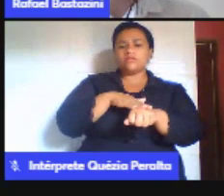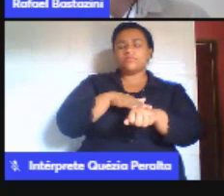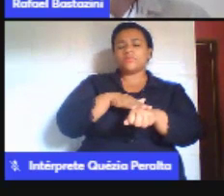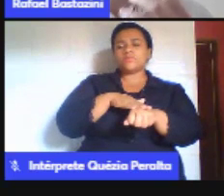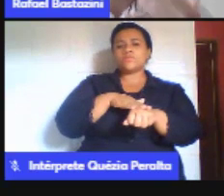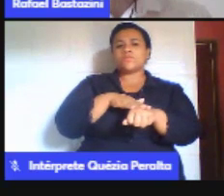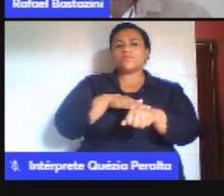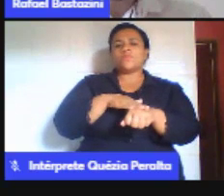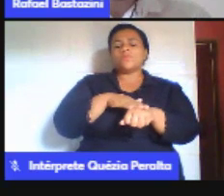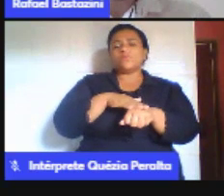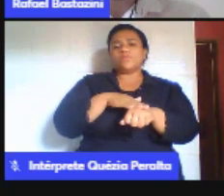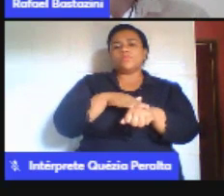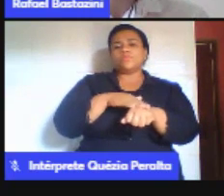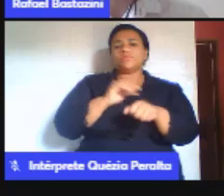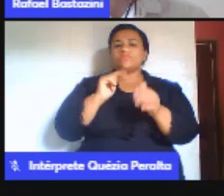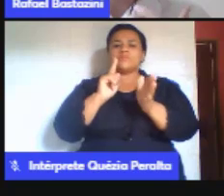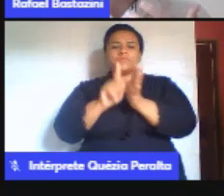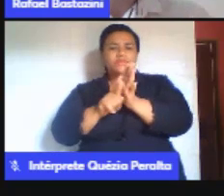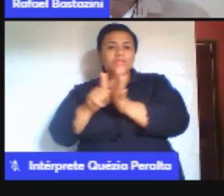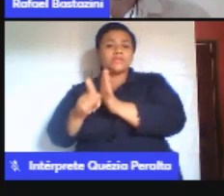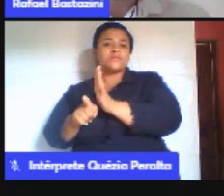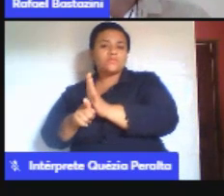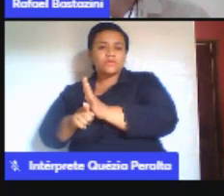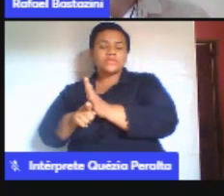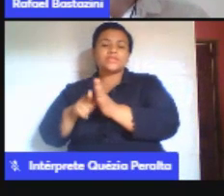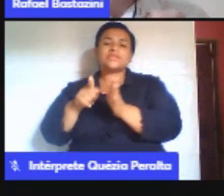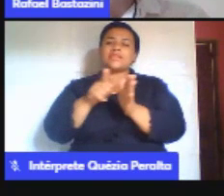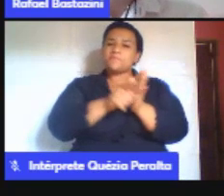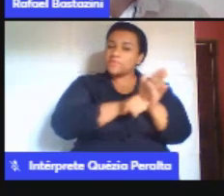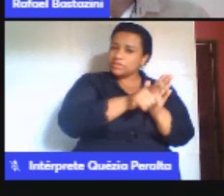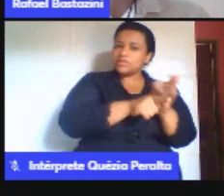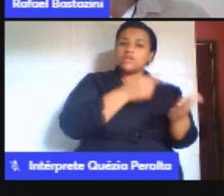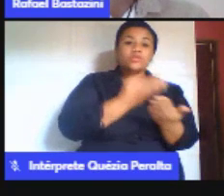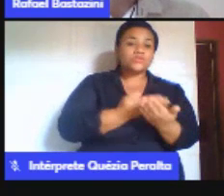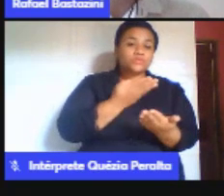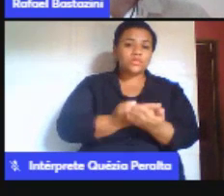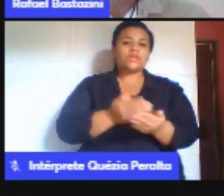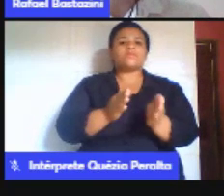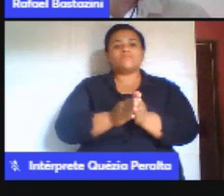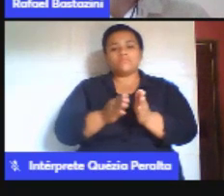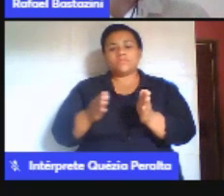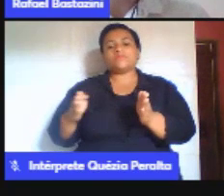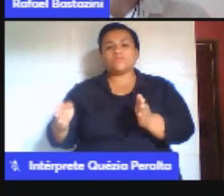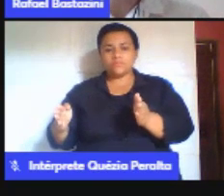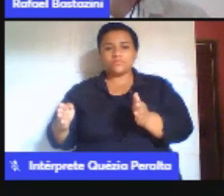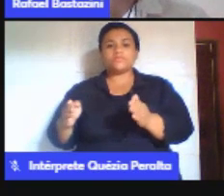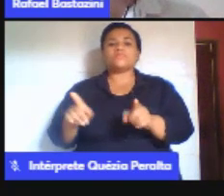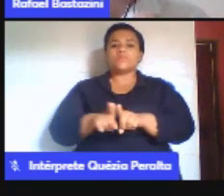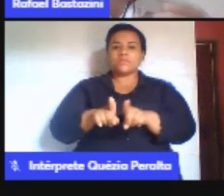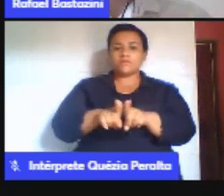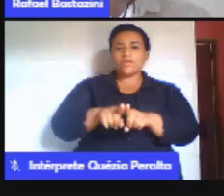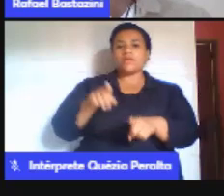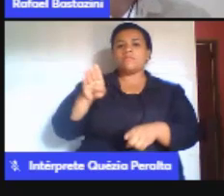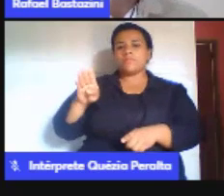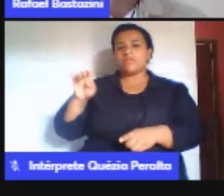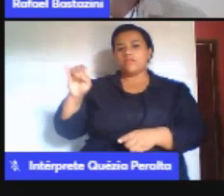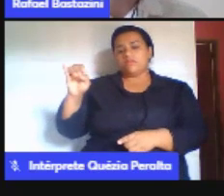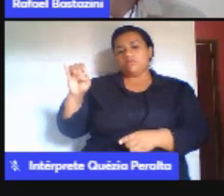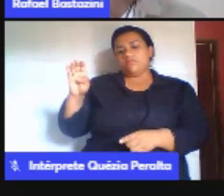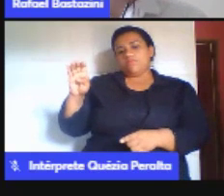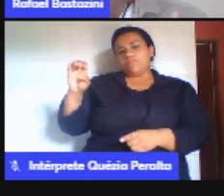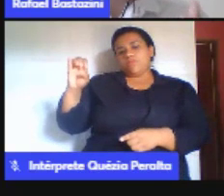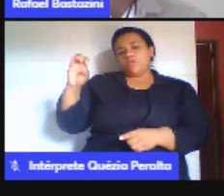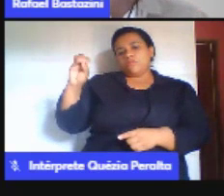intelectuais que entendem da cidade, que estudaram esse período, e revisamos também a bibliografia, ou seja, então a gente